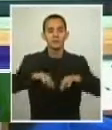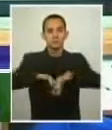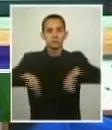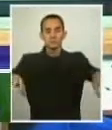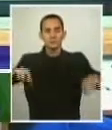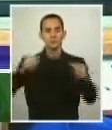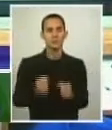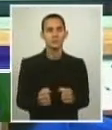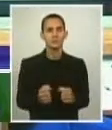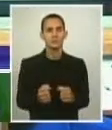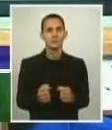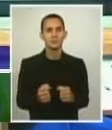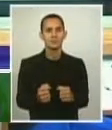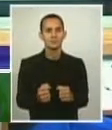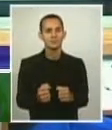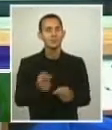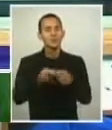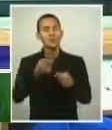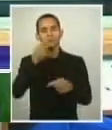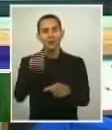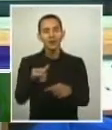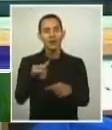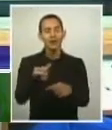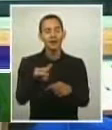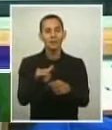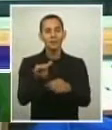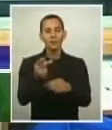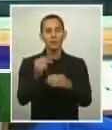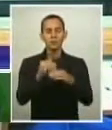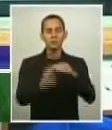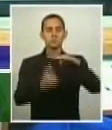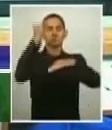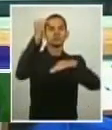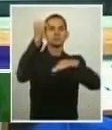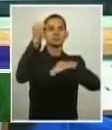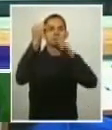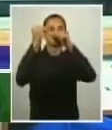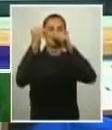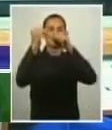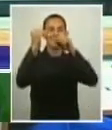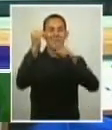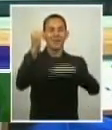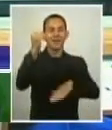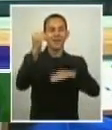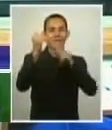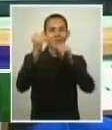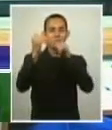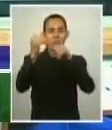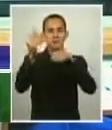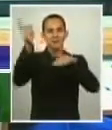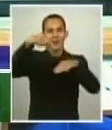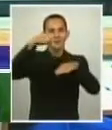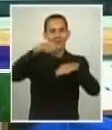dos poderes porque ele dizia que a soberania o efetivo poder